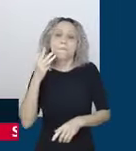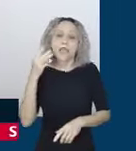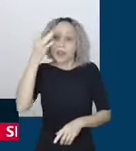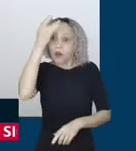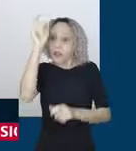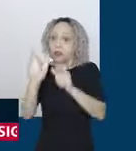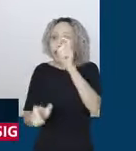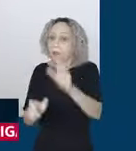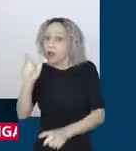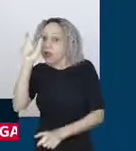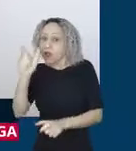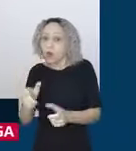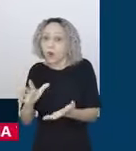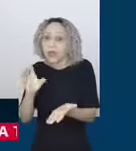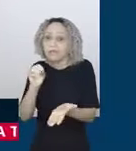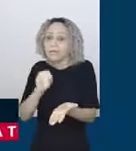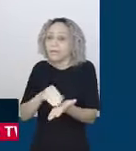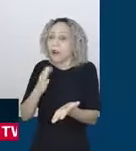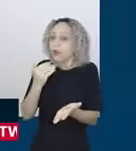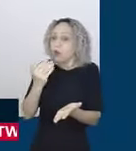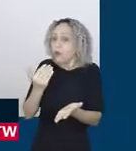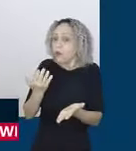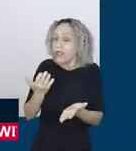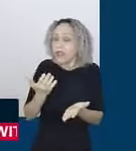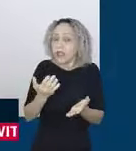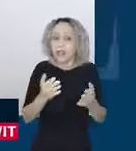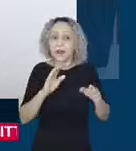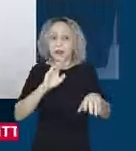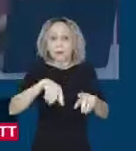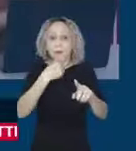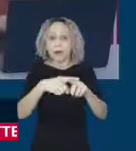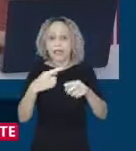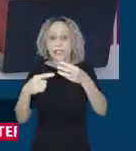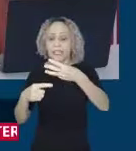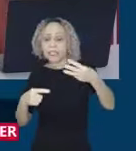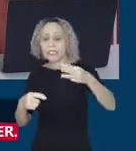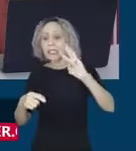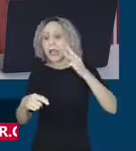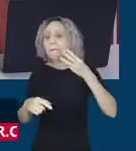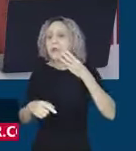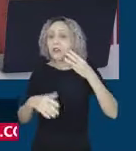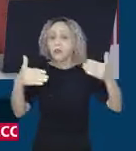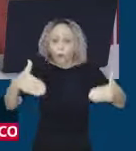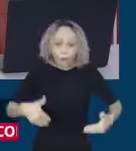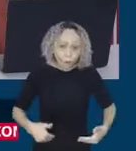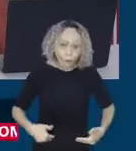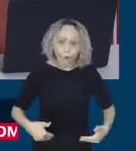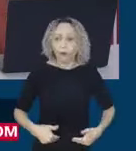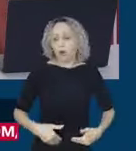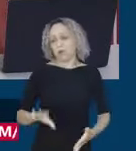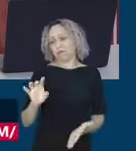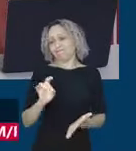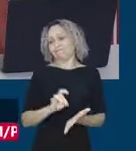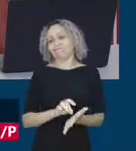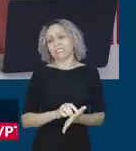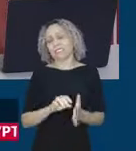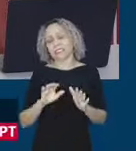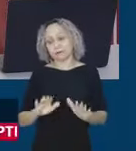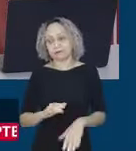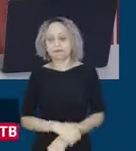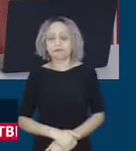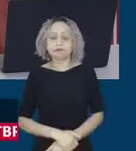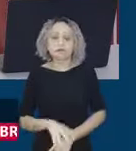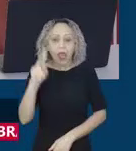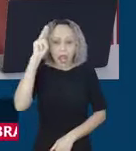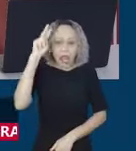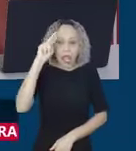33 milhões que passam fome. Por isso é importante, lembro aqui do Betinho, né? Betinho foi a